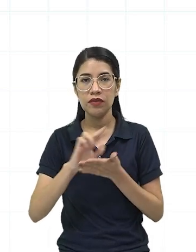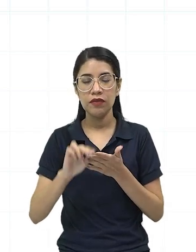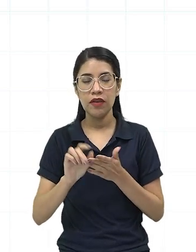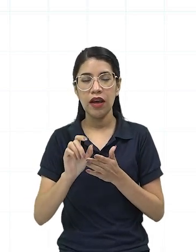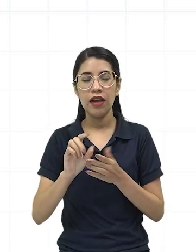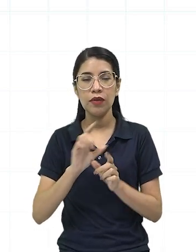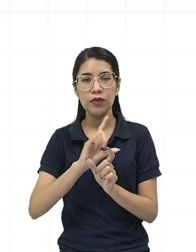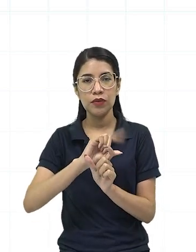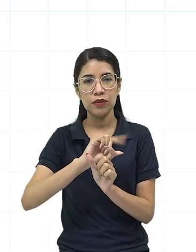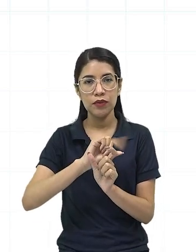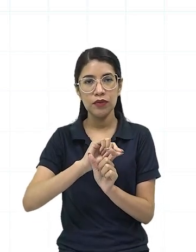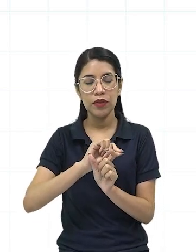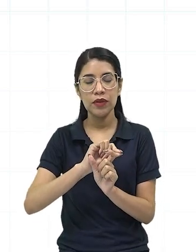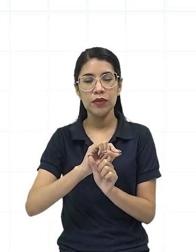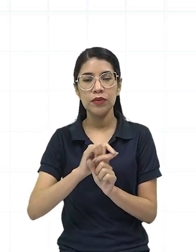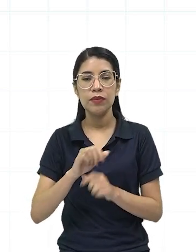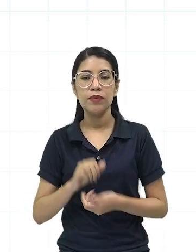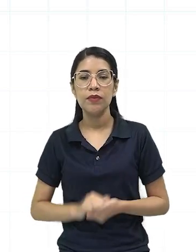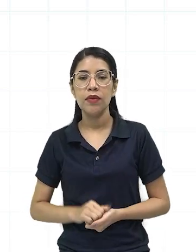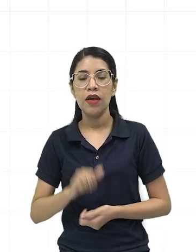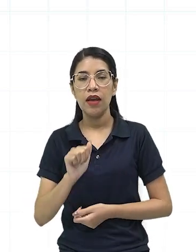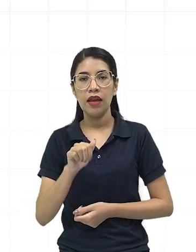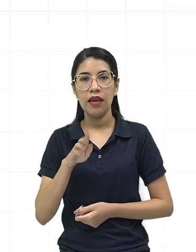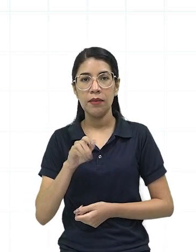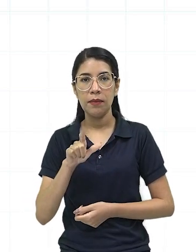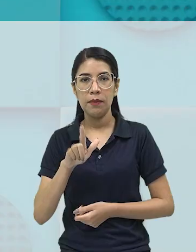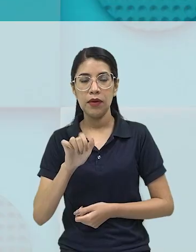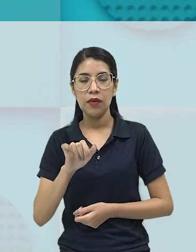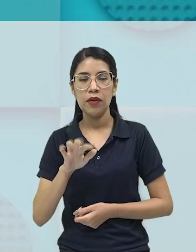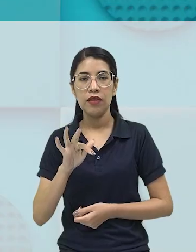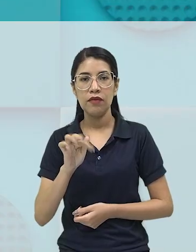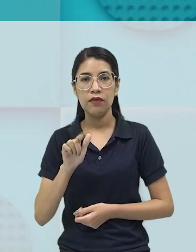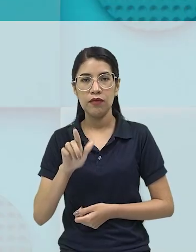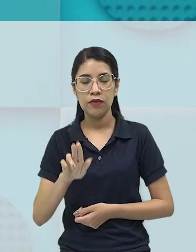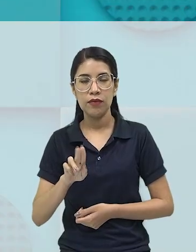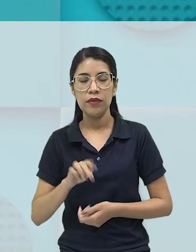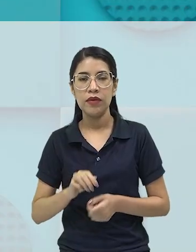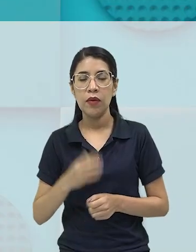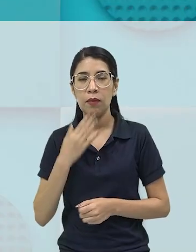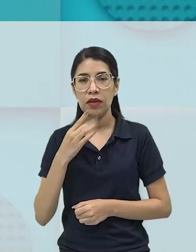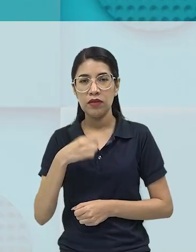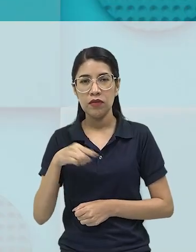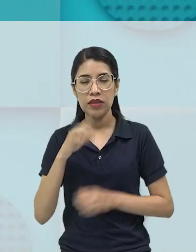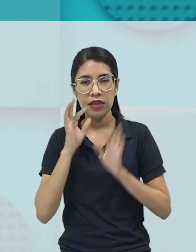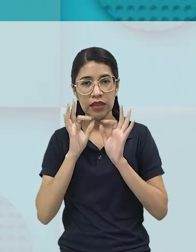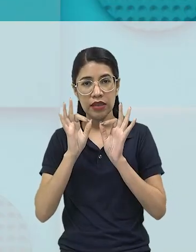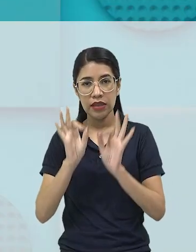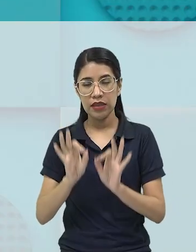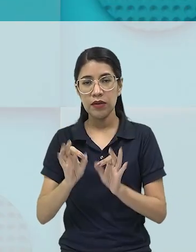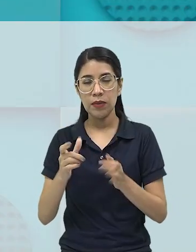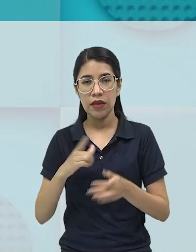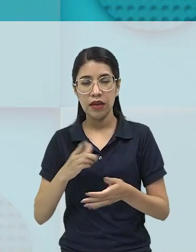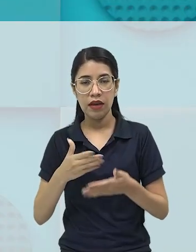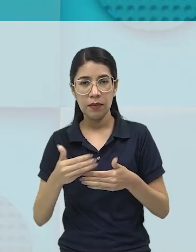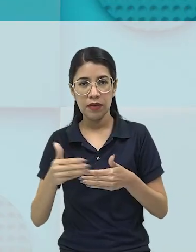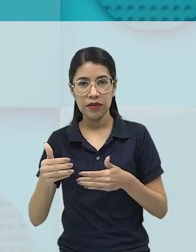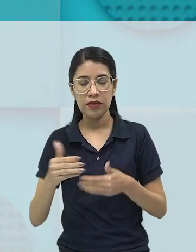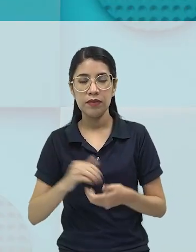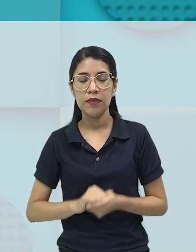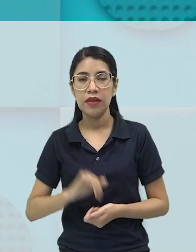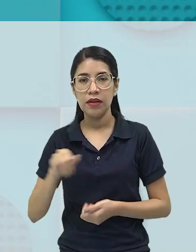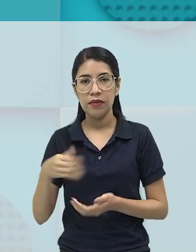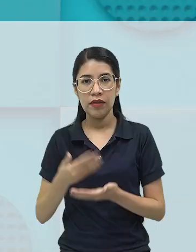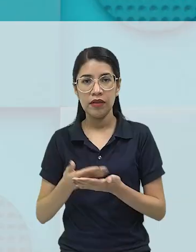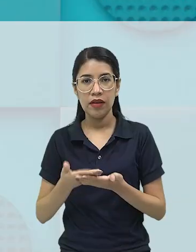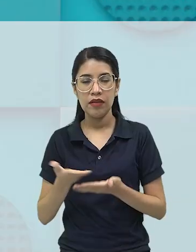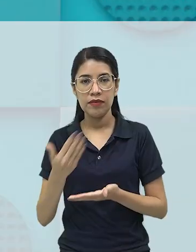diferentes sufixos, able, full. Então peço que vocês fiquem bastante atentos e